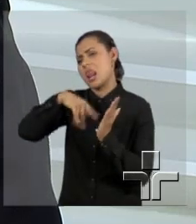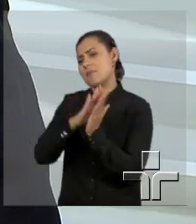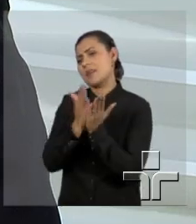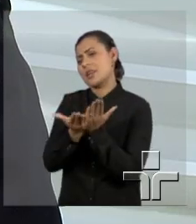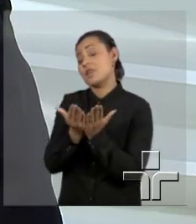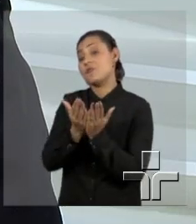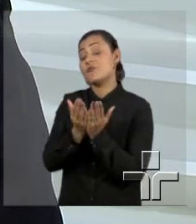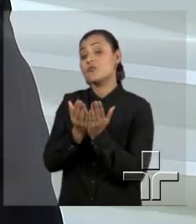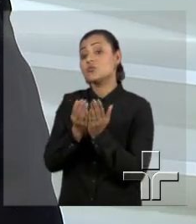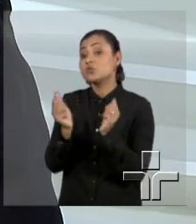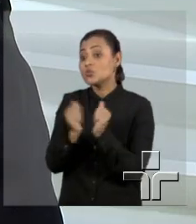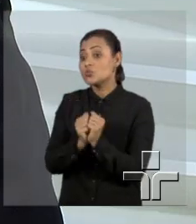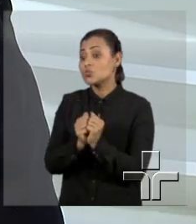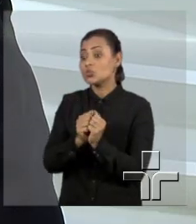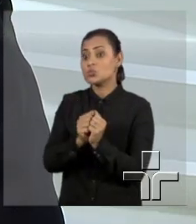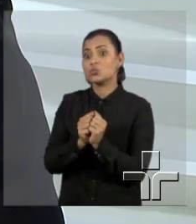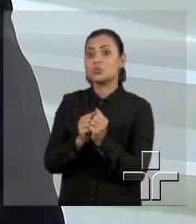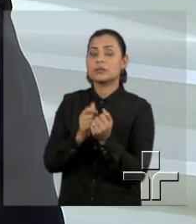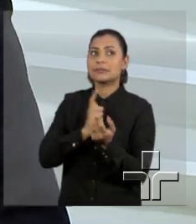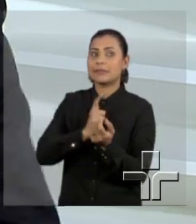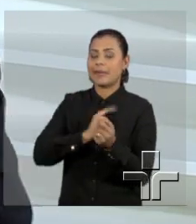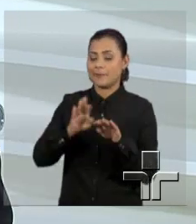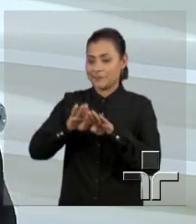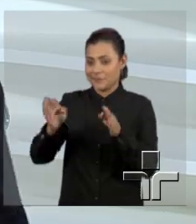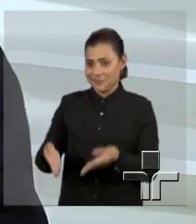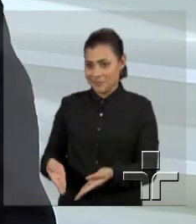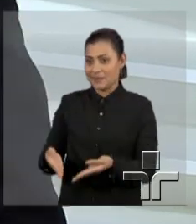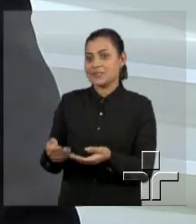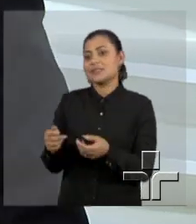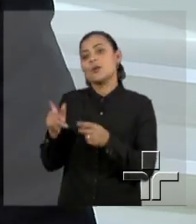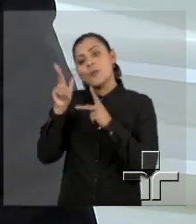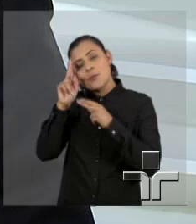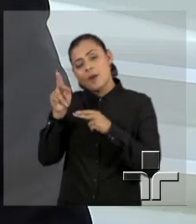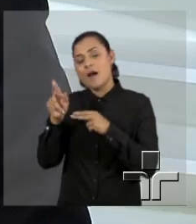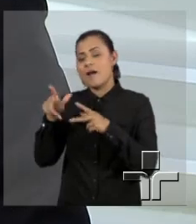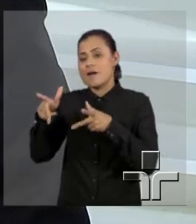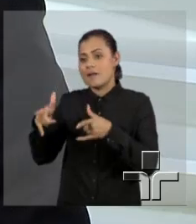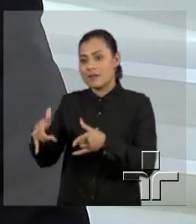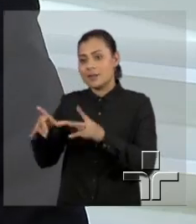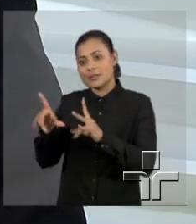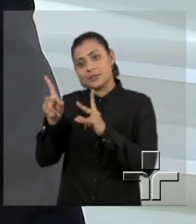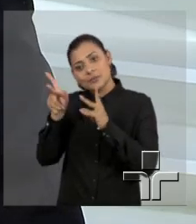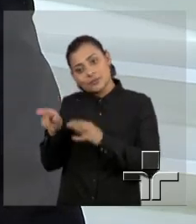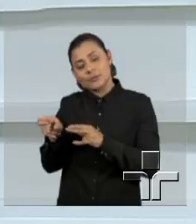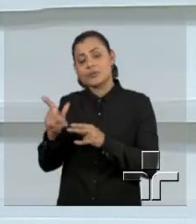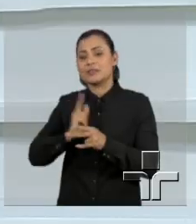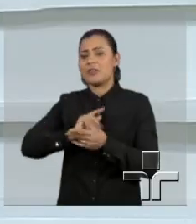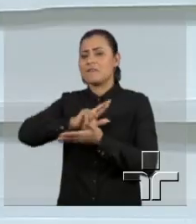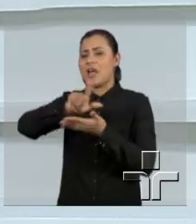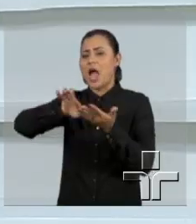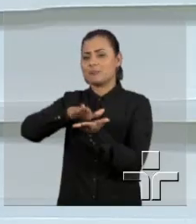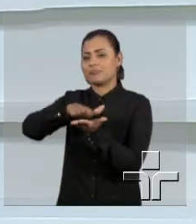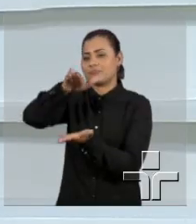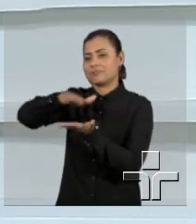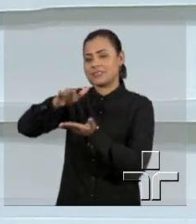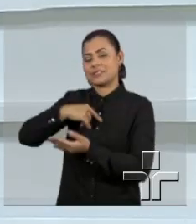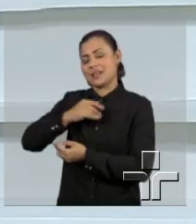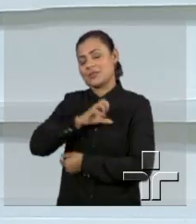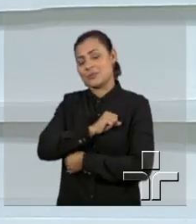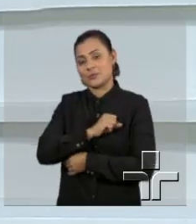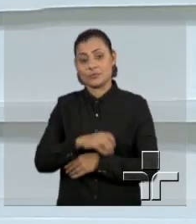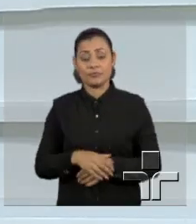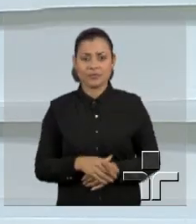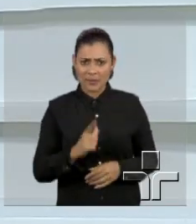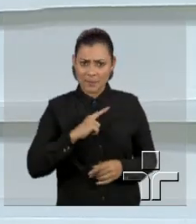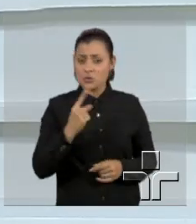tempo. A minha mesinha de cabeceira, o meu criado mudo, vive abarrotado de livros. Mas tem um que o senhor citaria, assim, importante